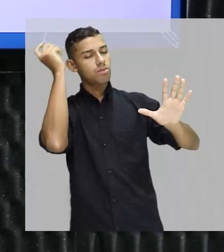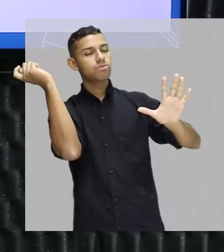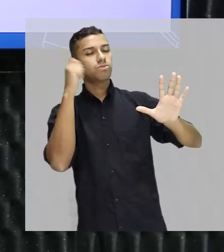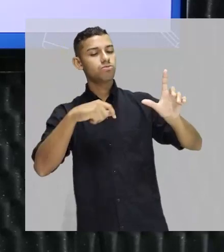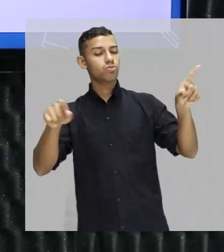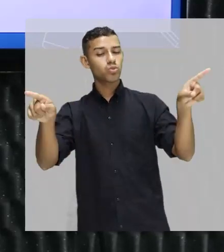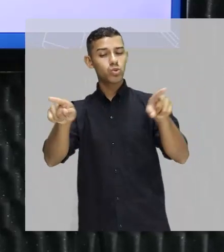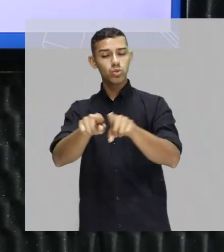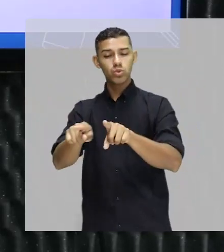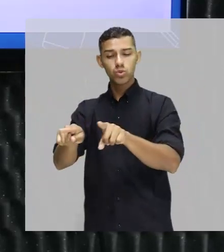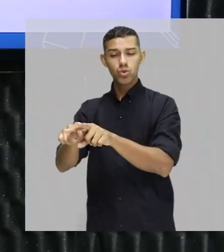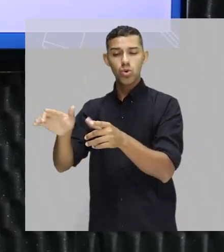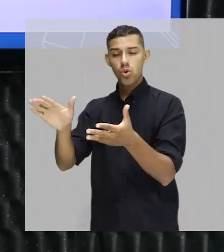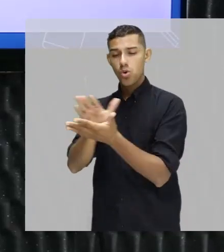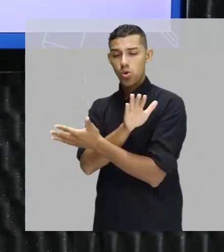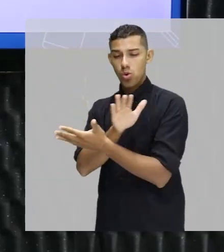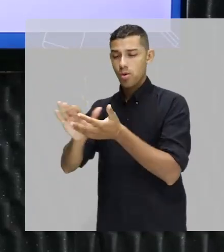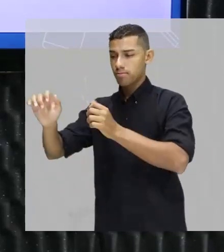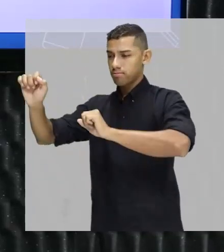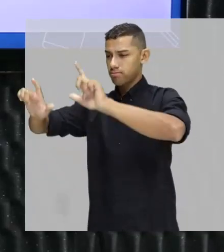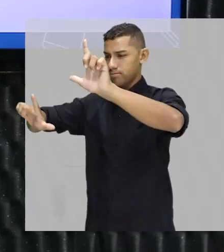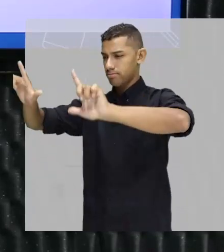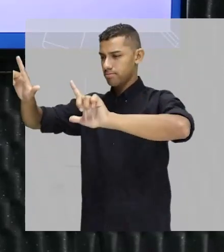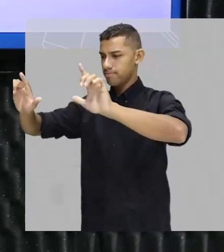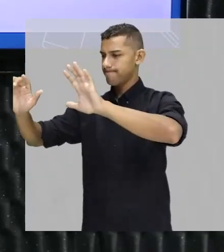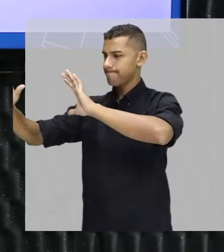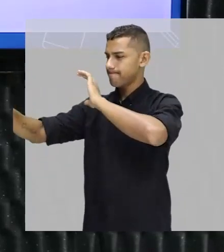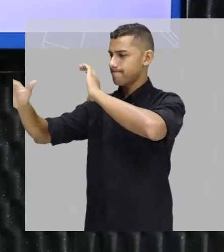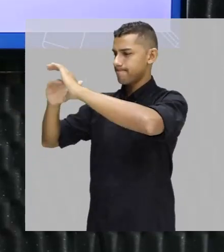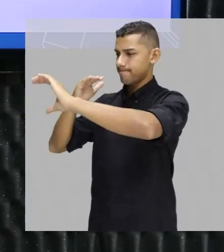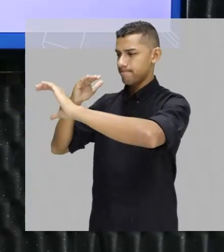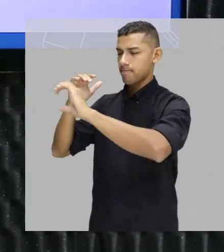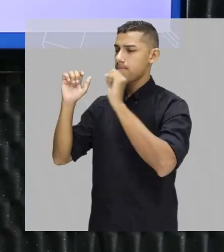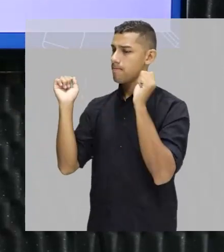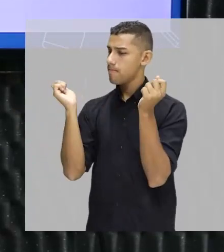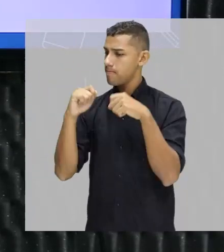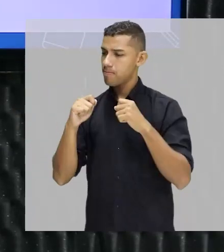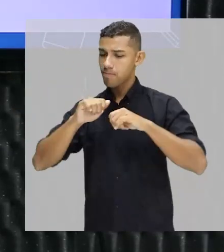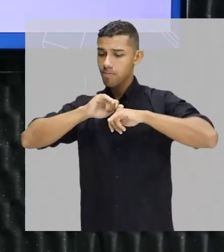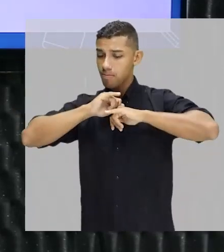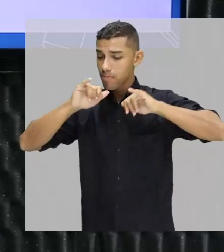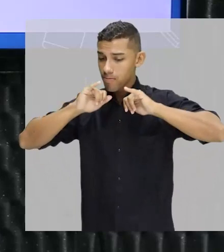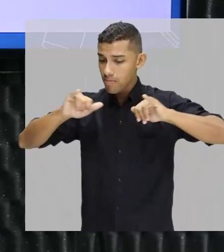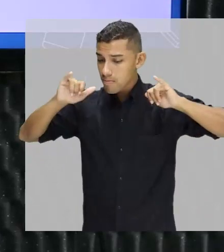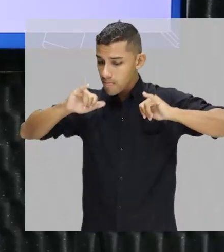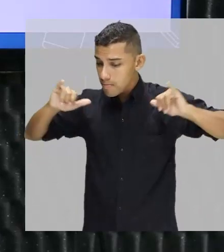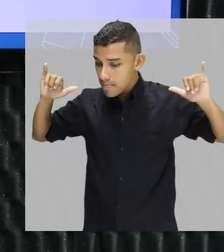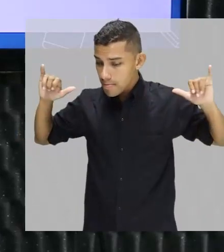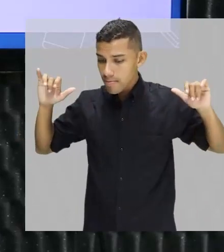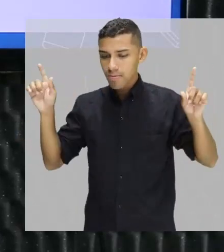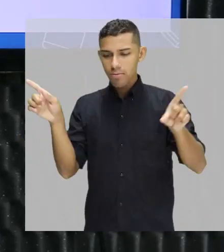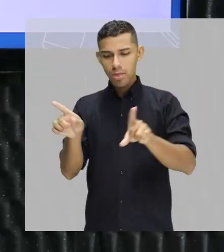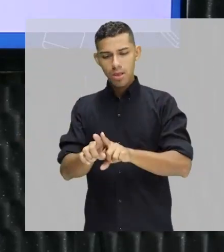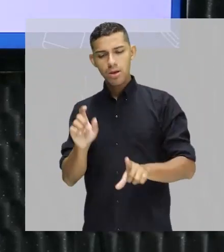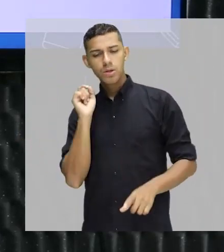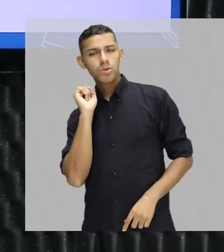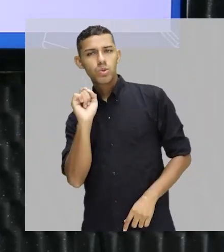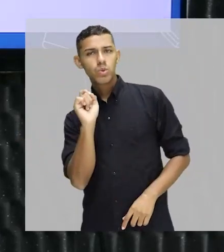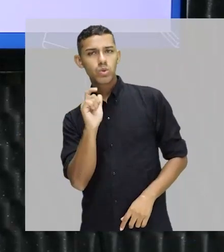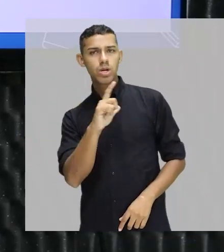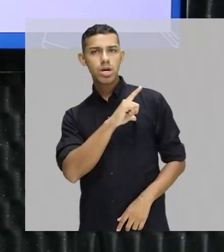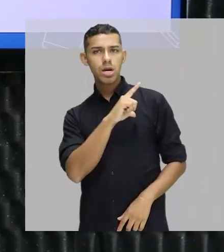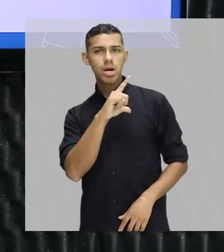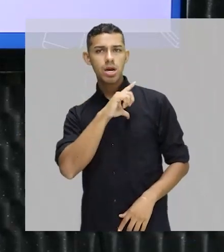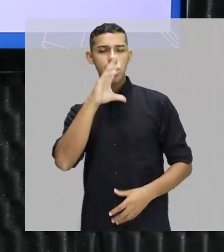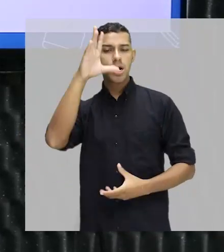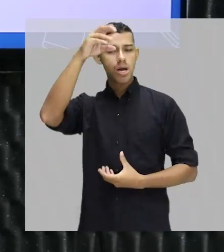totalmente criativas, né? E nem sempre aquilo vai estar de forma direta no texto. Nós temos que perceber o que está, os aspectos